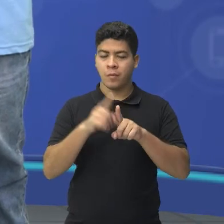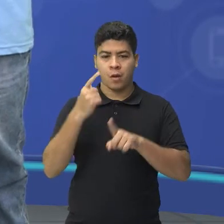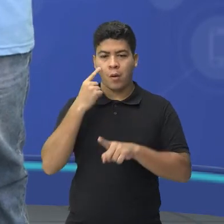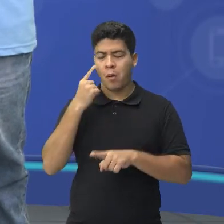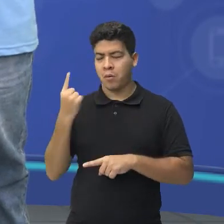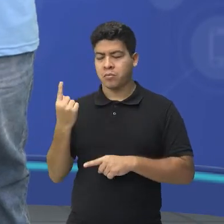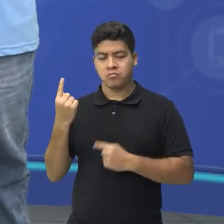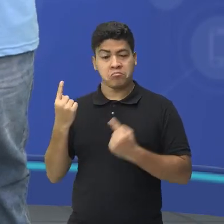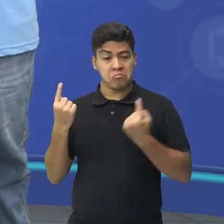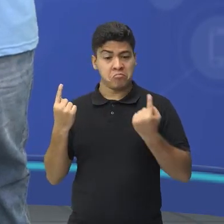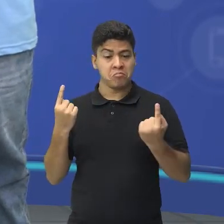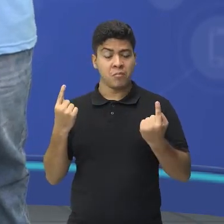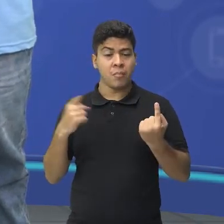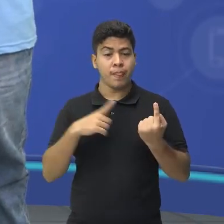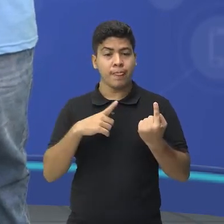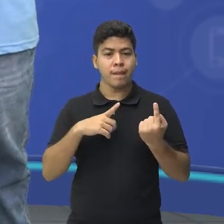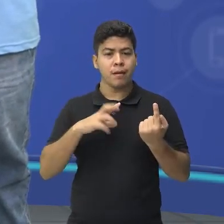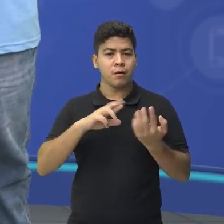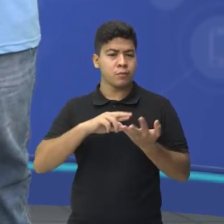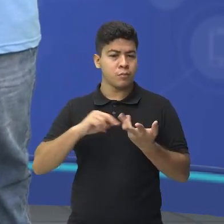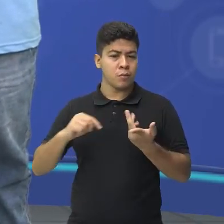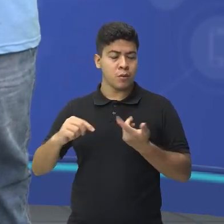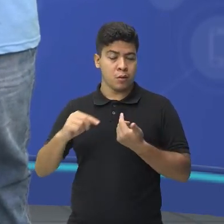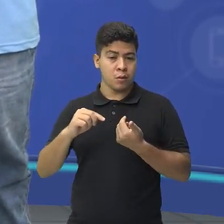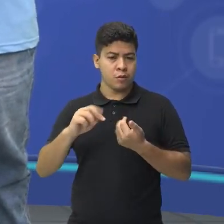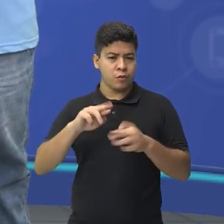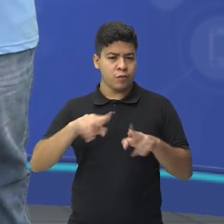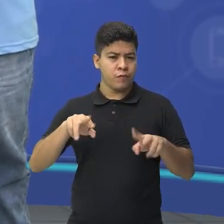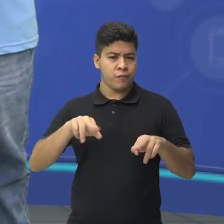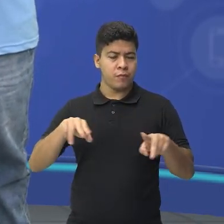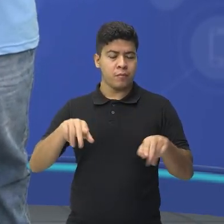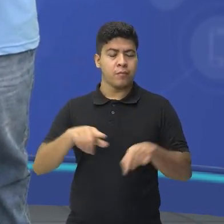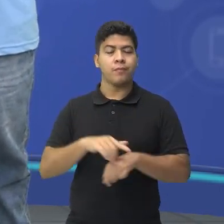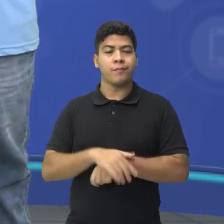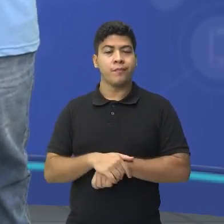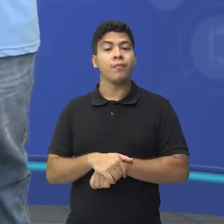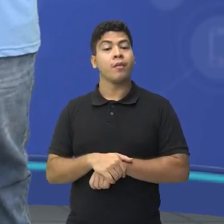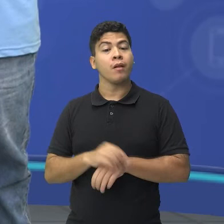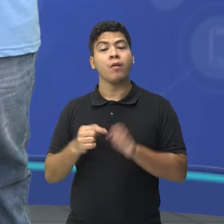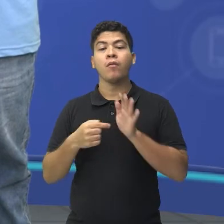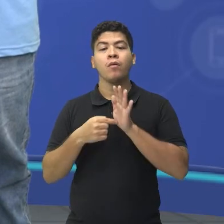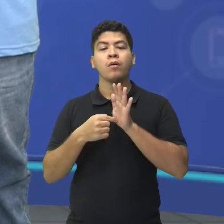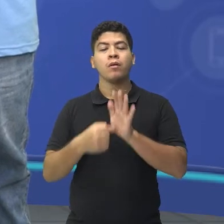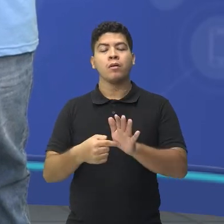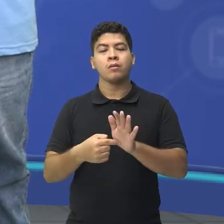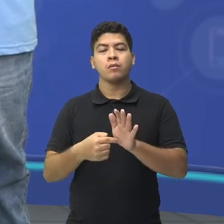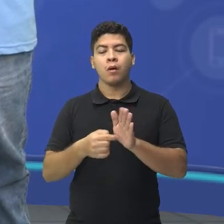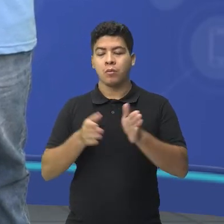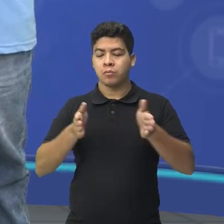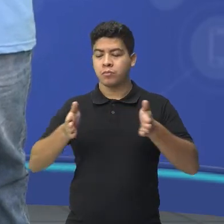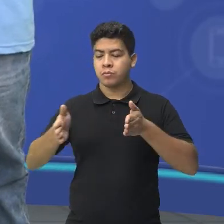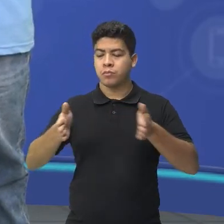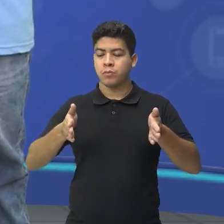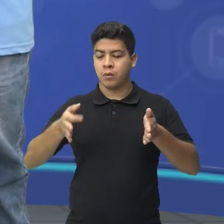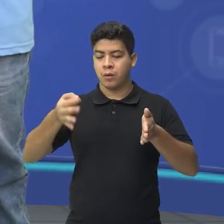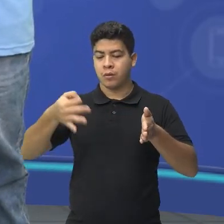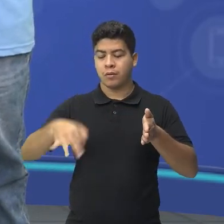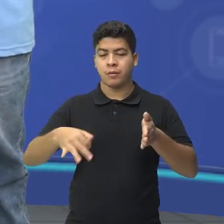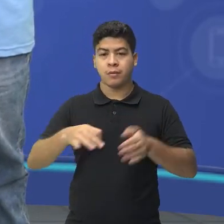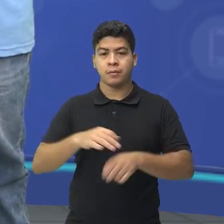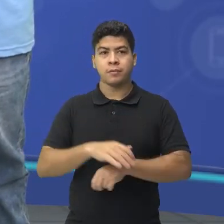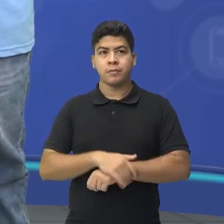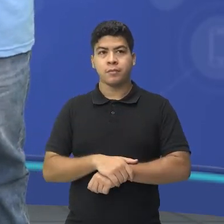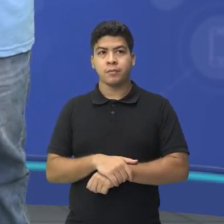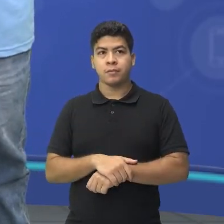em várias situações diferentes, elas vão fornecer exatamente a variação da posição. E agora nós vamos fazer